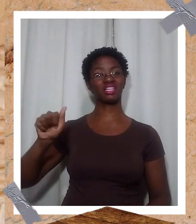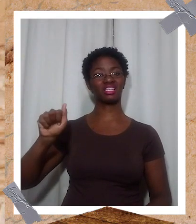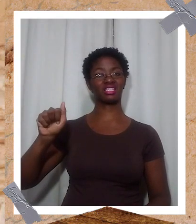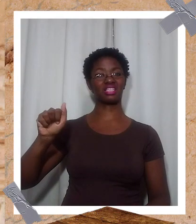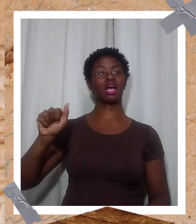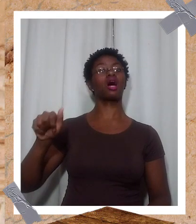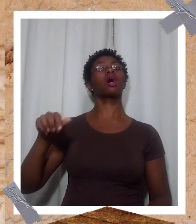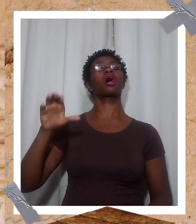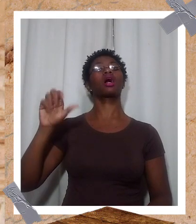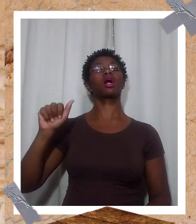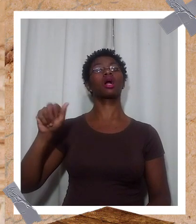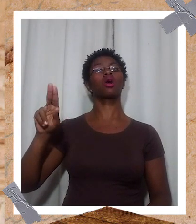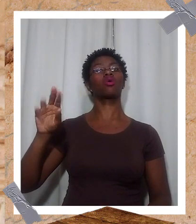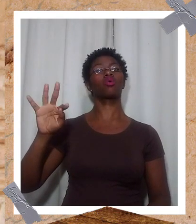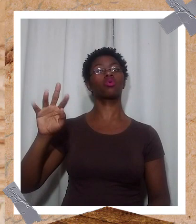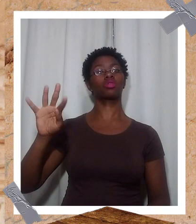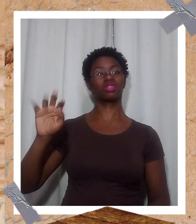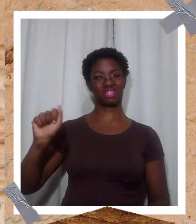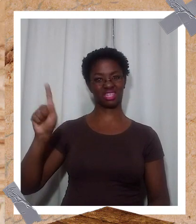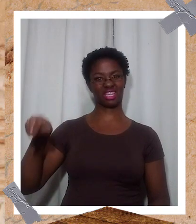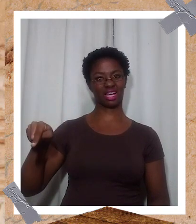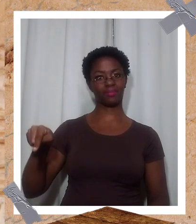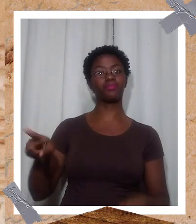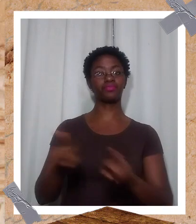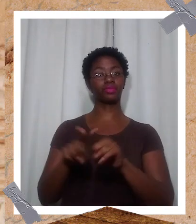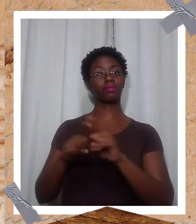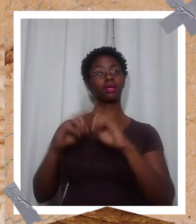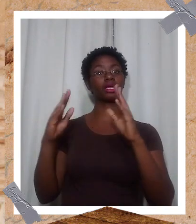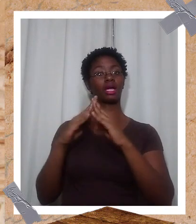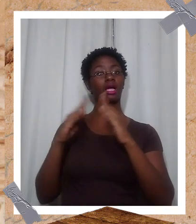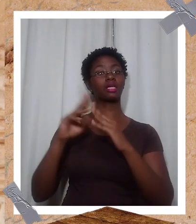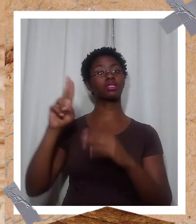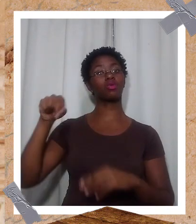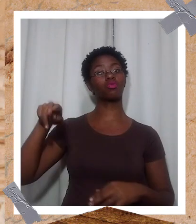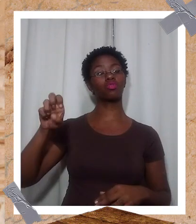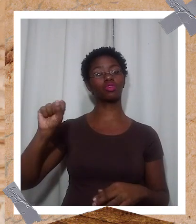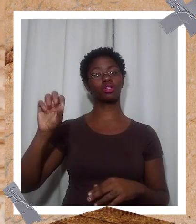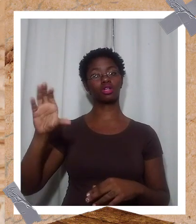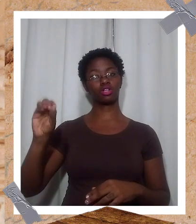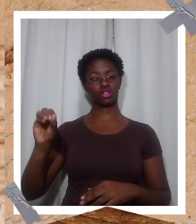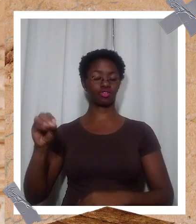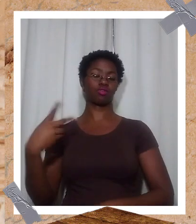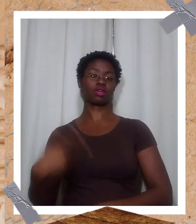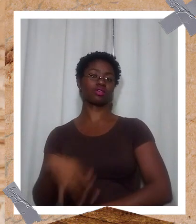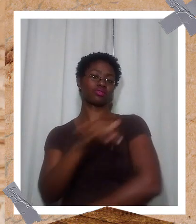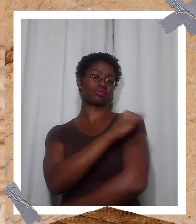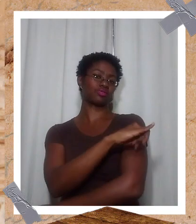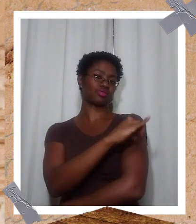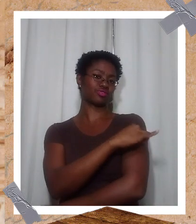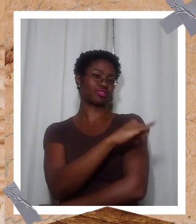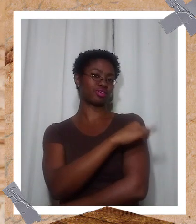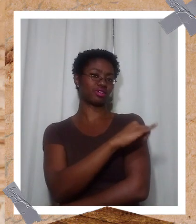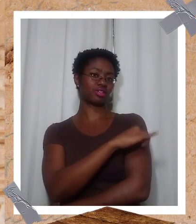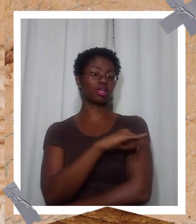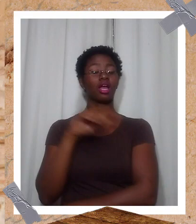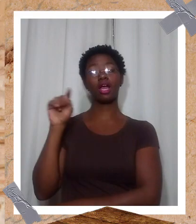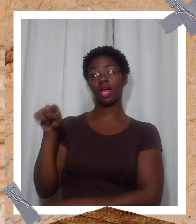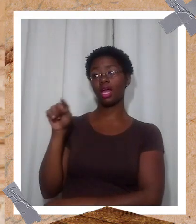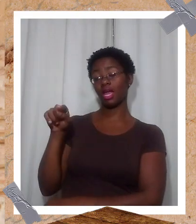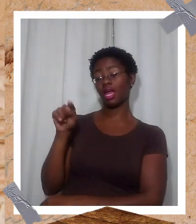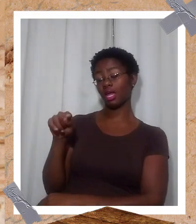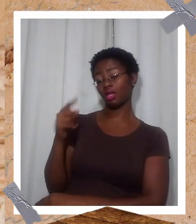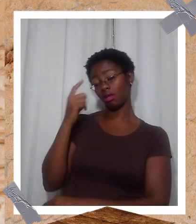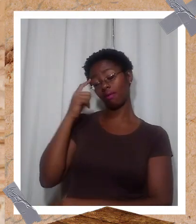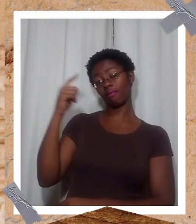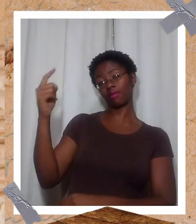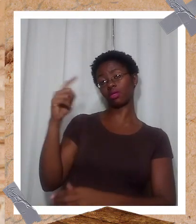Prêmio Cátedra 10, da Cátedra Unesco de Leitura na PUC-Rio. Sua trajetória de leitor, personagem e autor é